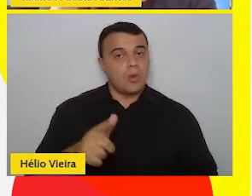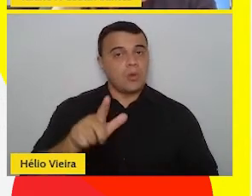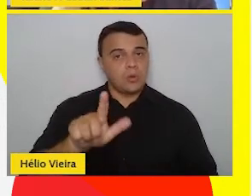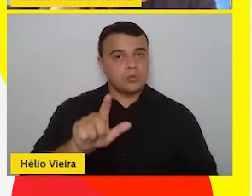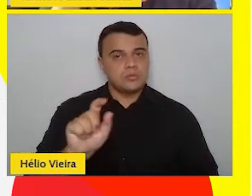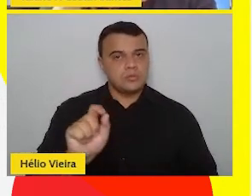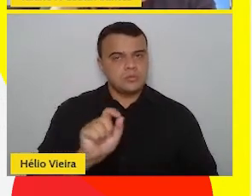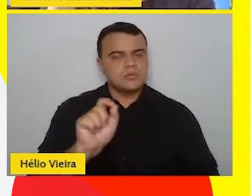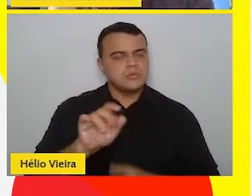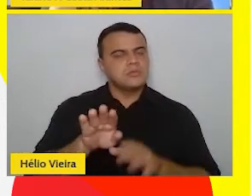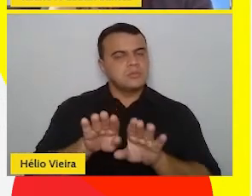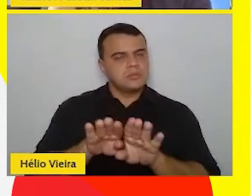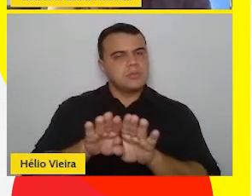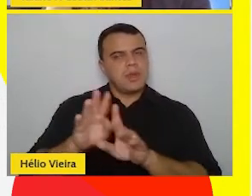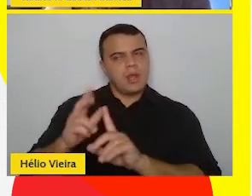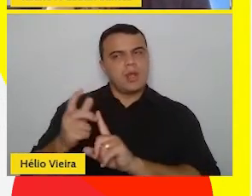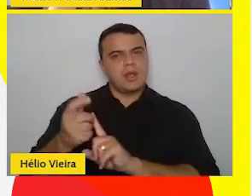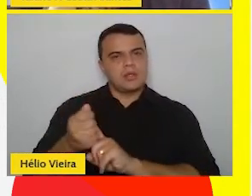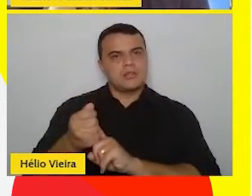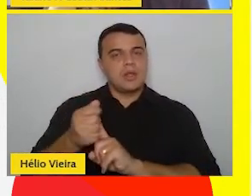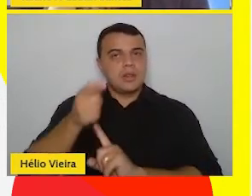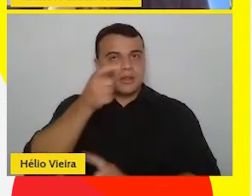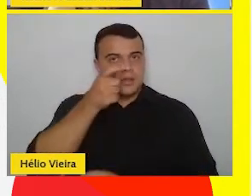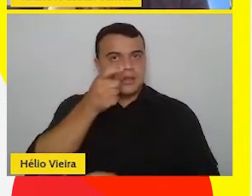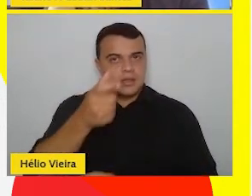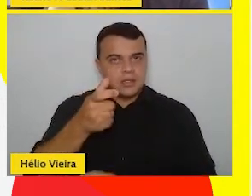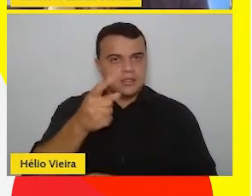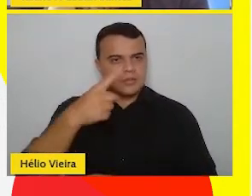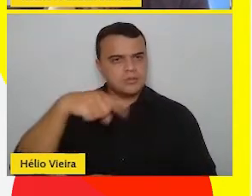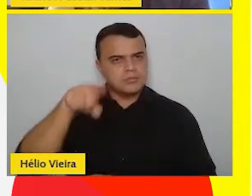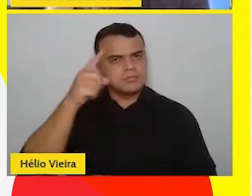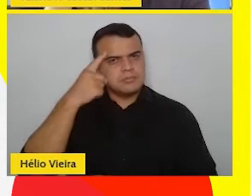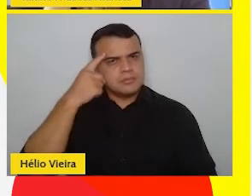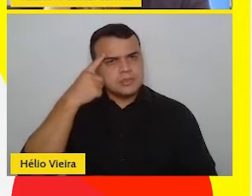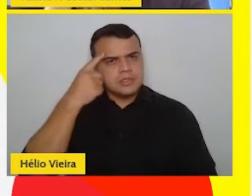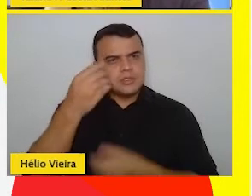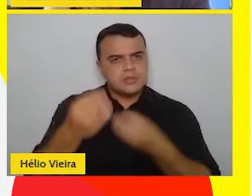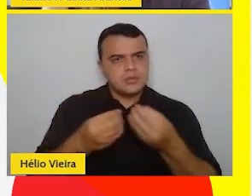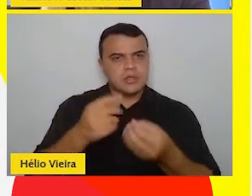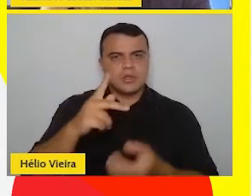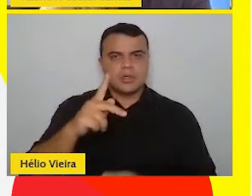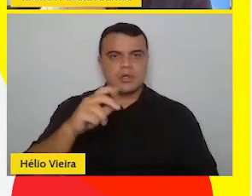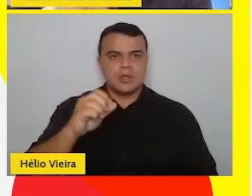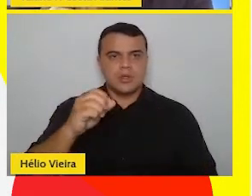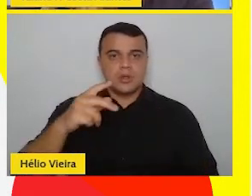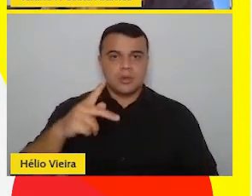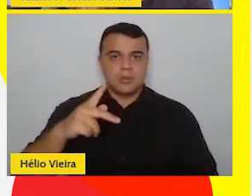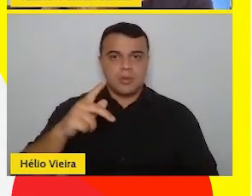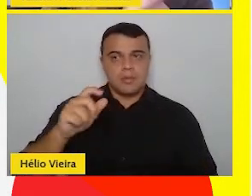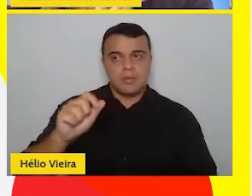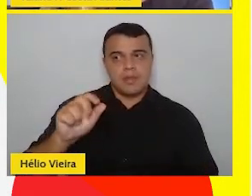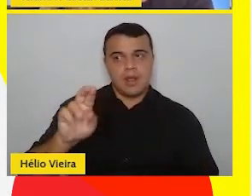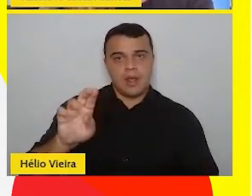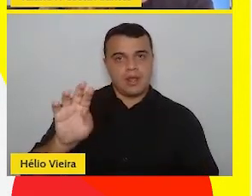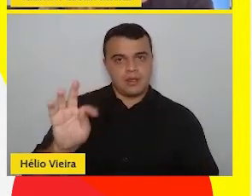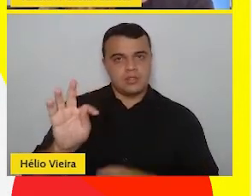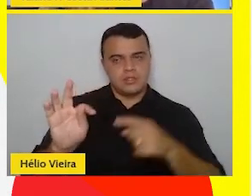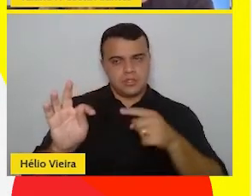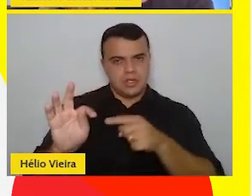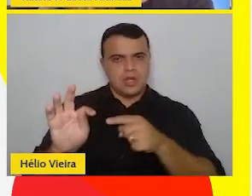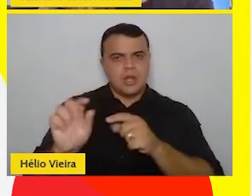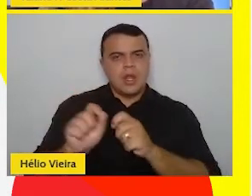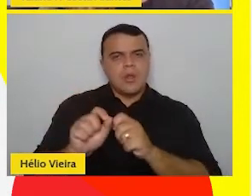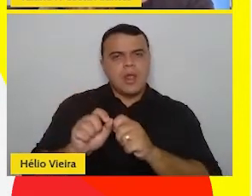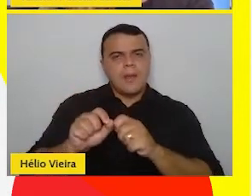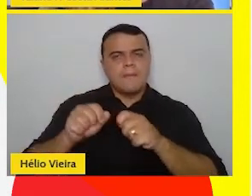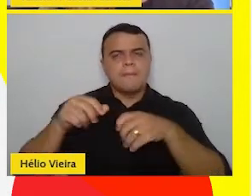Outro movimento artístico interessante para a gente pensar o ponto é o pop art. Ele foi um